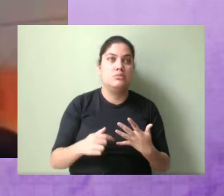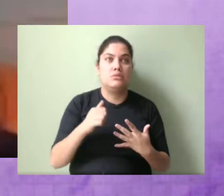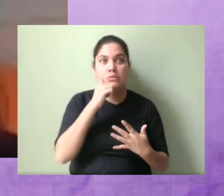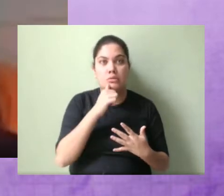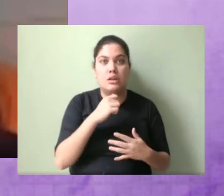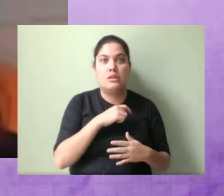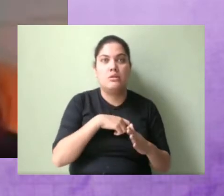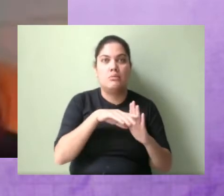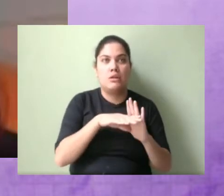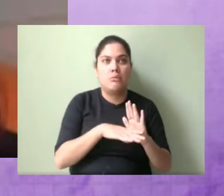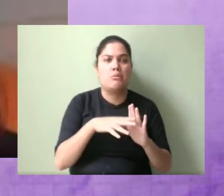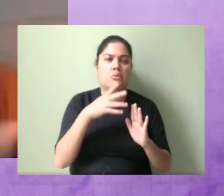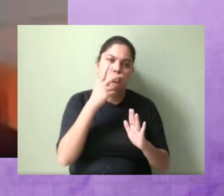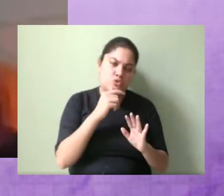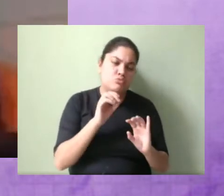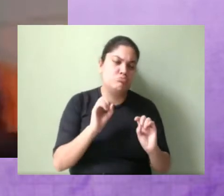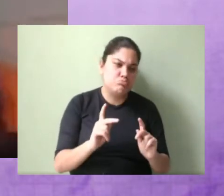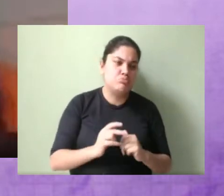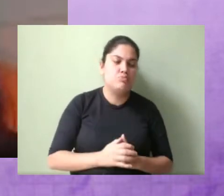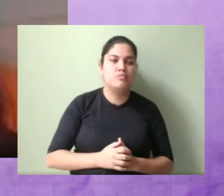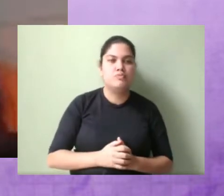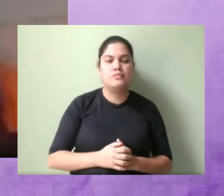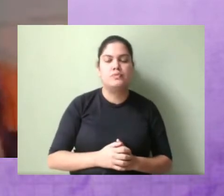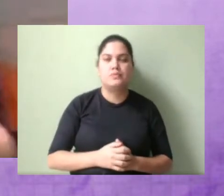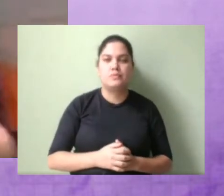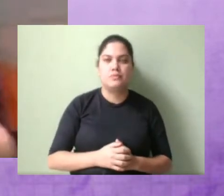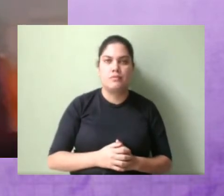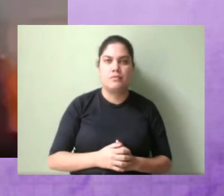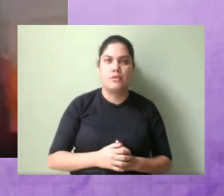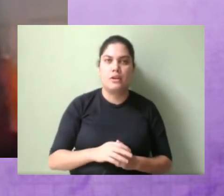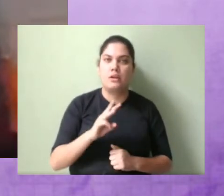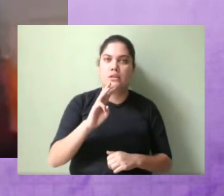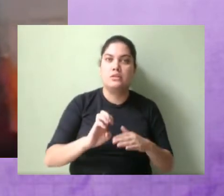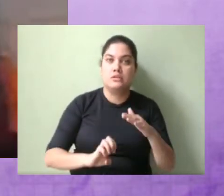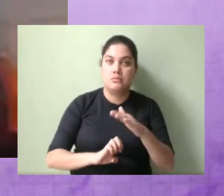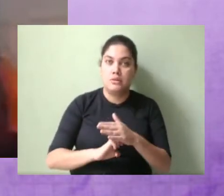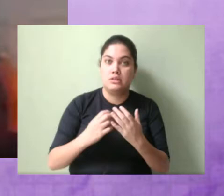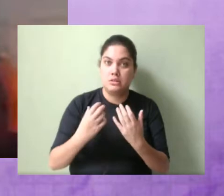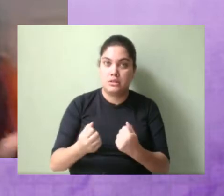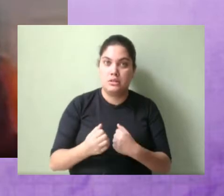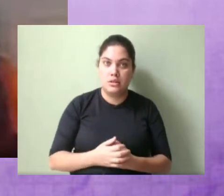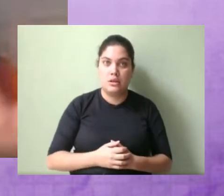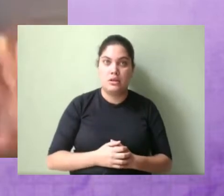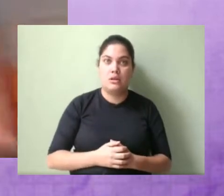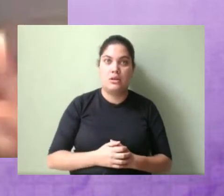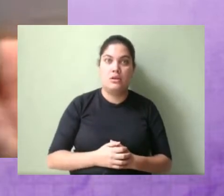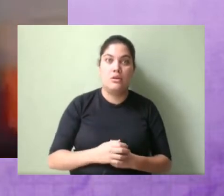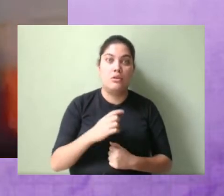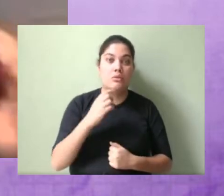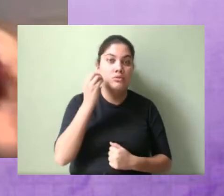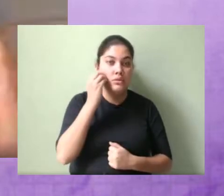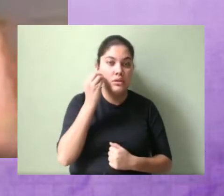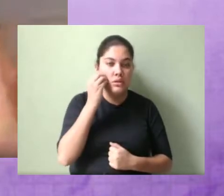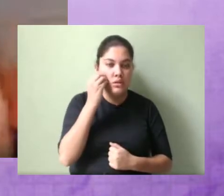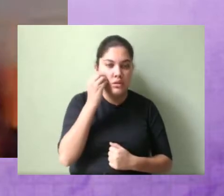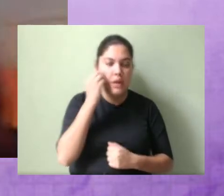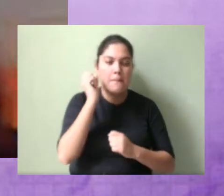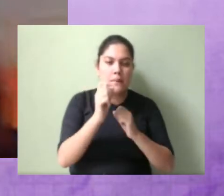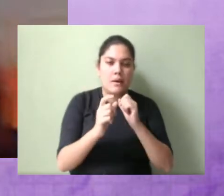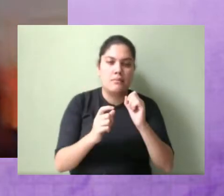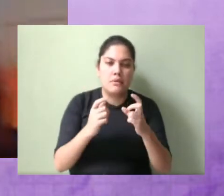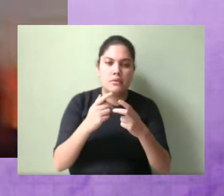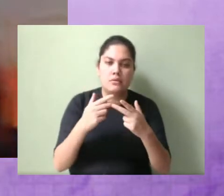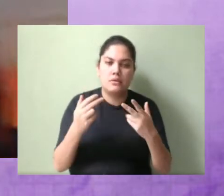pensei, tá. Aí eu comentei, olha, eu vou falar sobre os 7 princípios de liderança da ONU, então, para as mulheres, que existe um programa bonitinho e